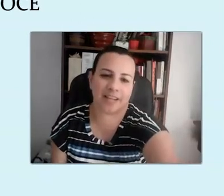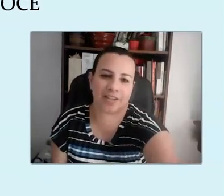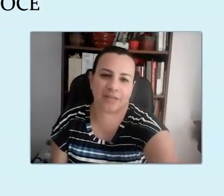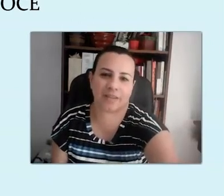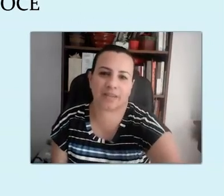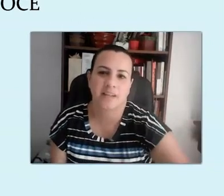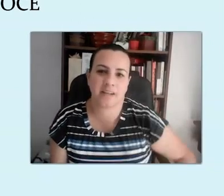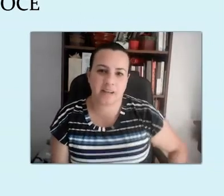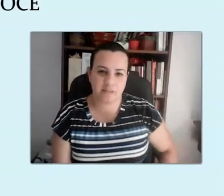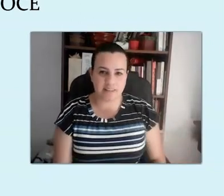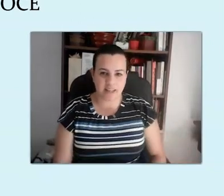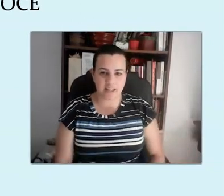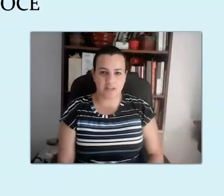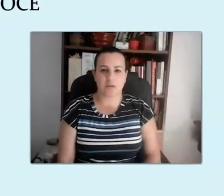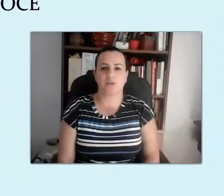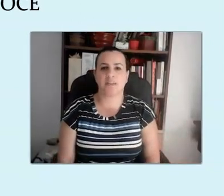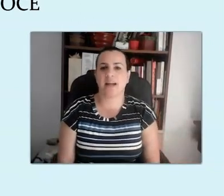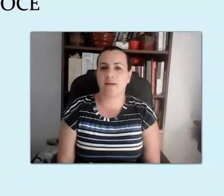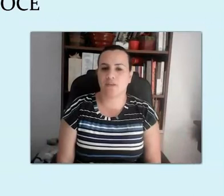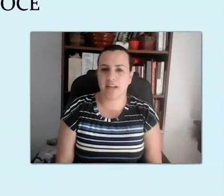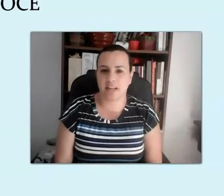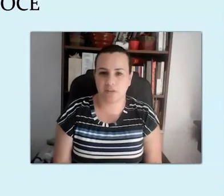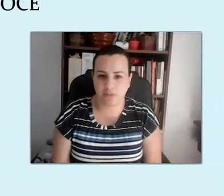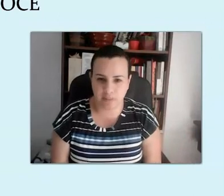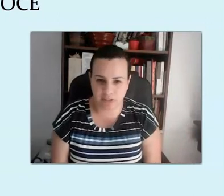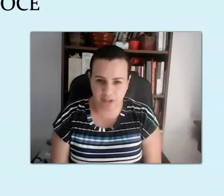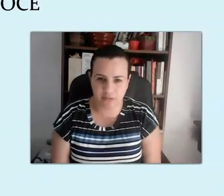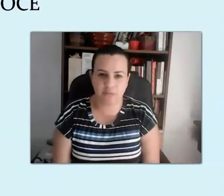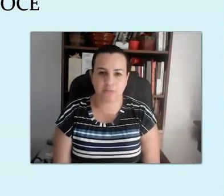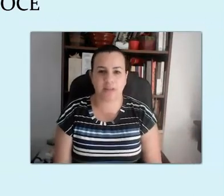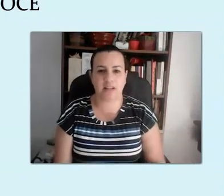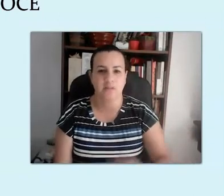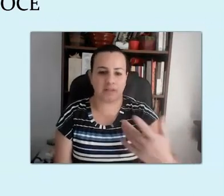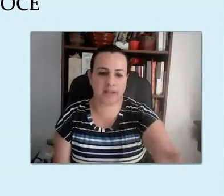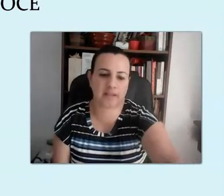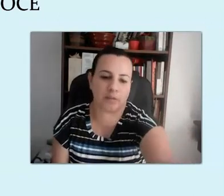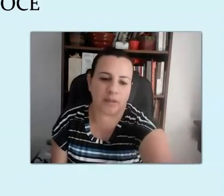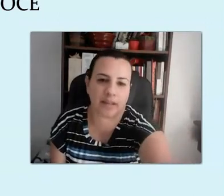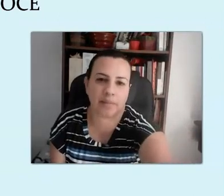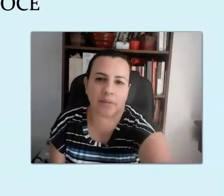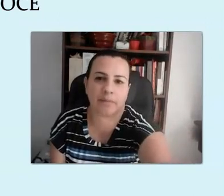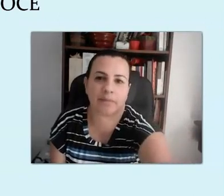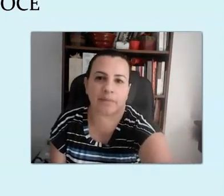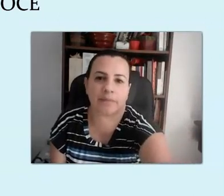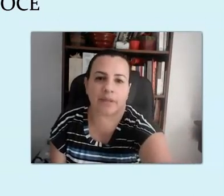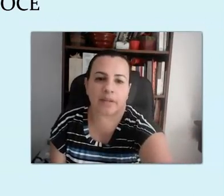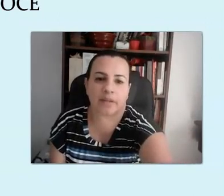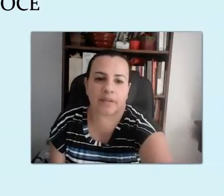frases negativas. Frase negativa quando o sinal é diferente do afirmativo, né? Então, esse é um